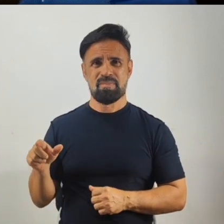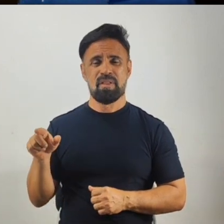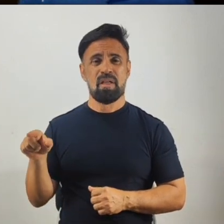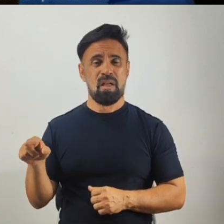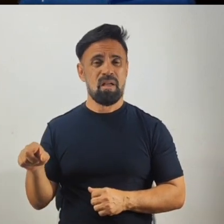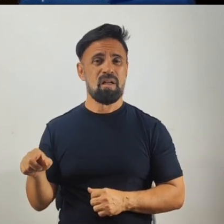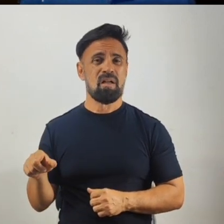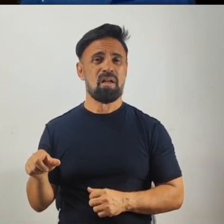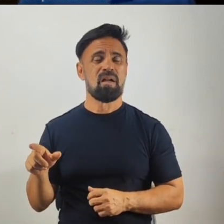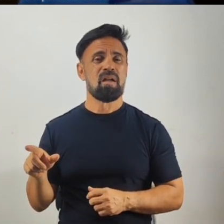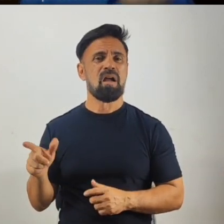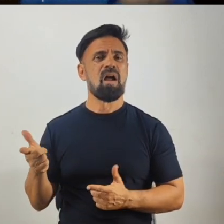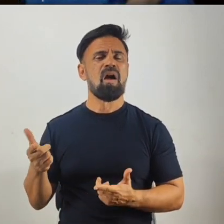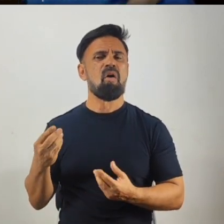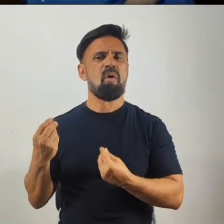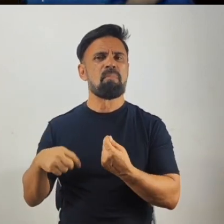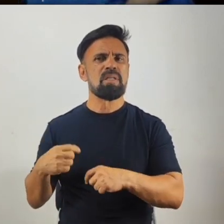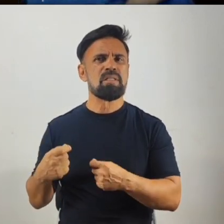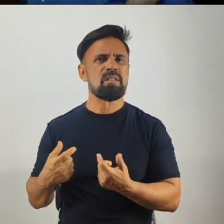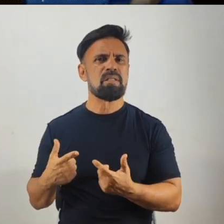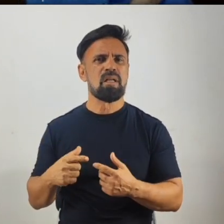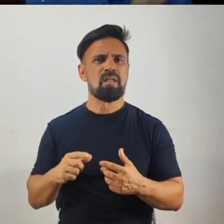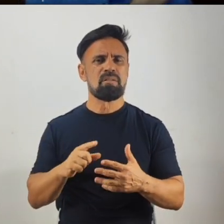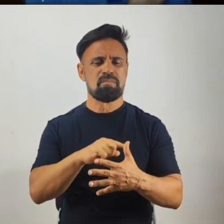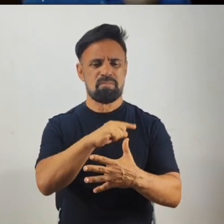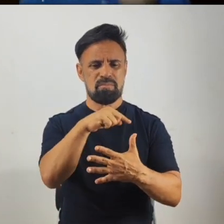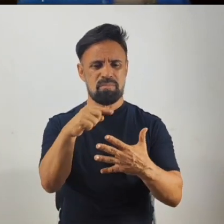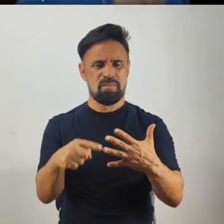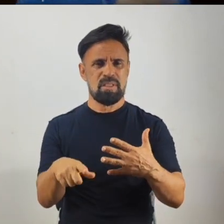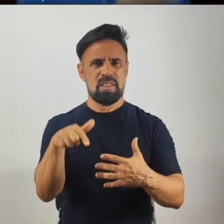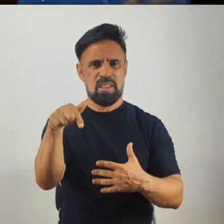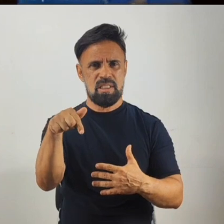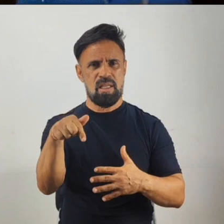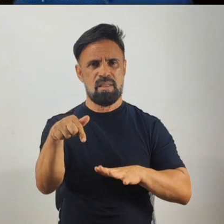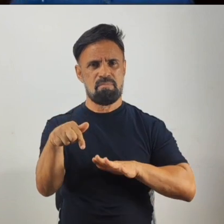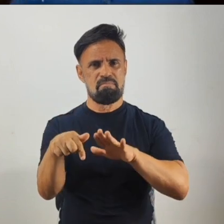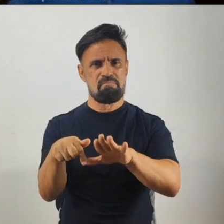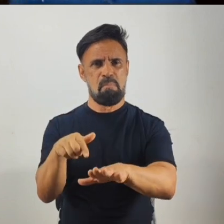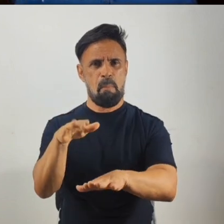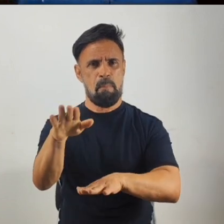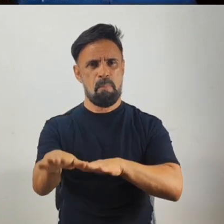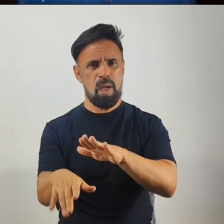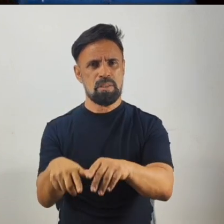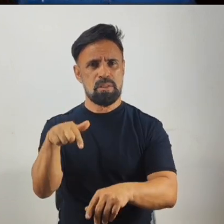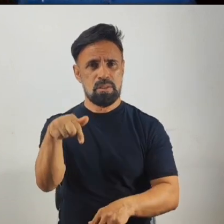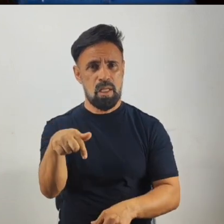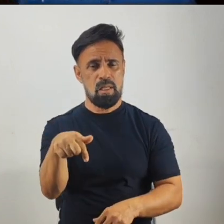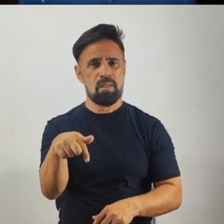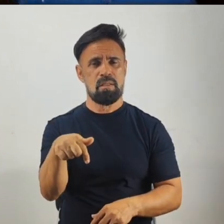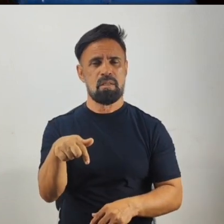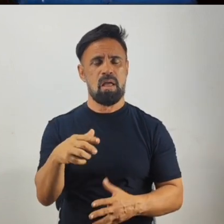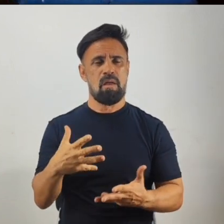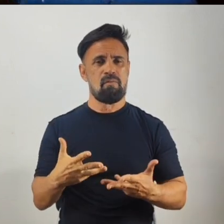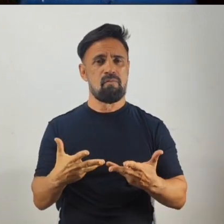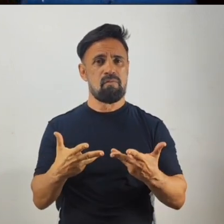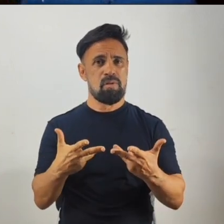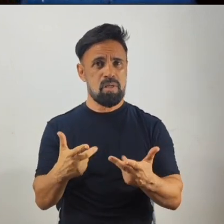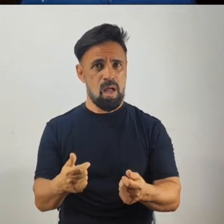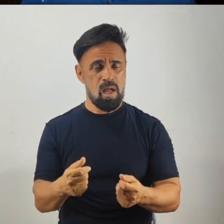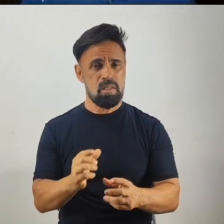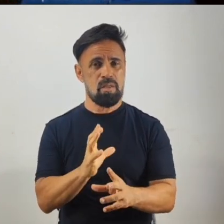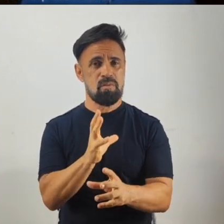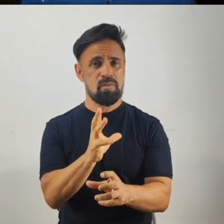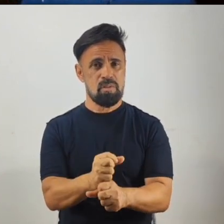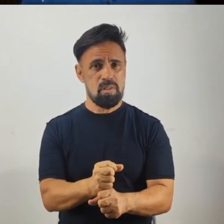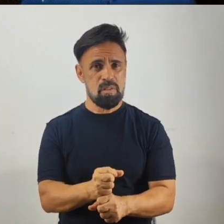a gente alcançar isso, há necessidade de tomarmos 7 passos específicos. A